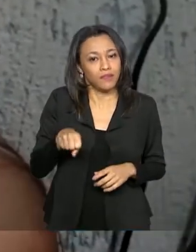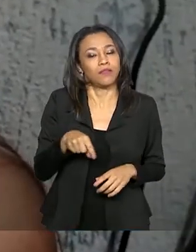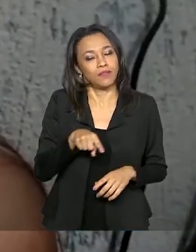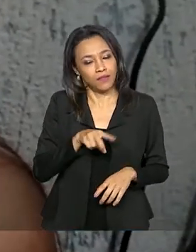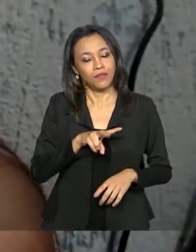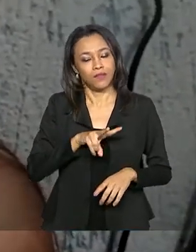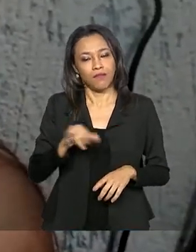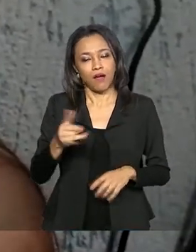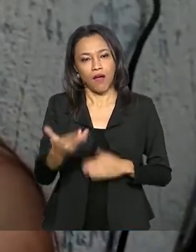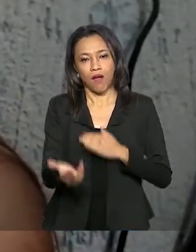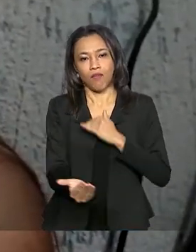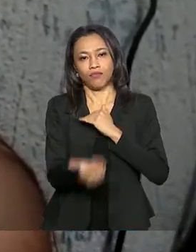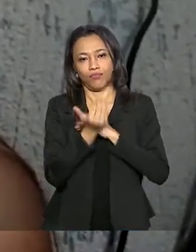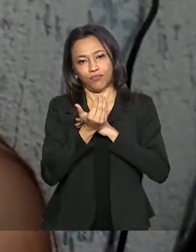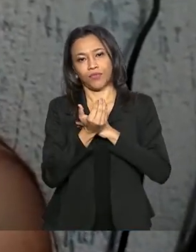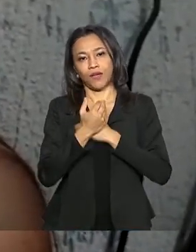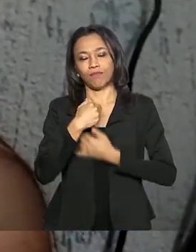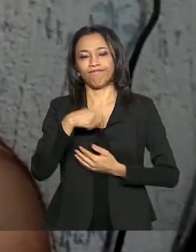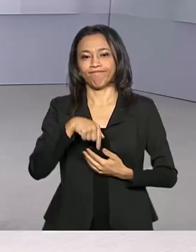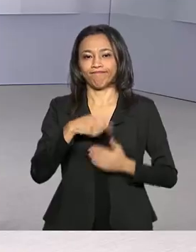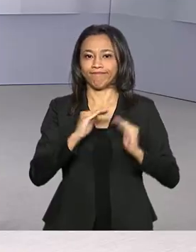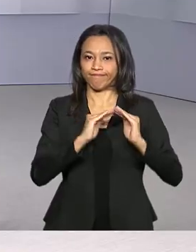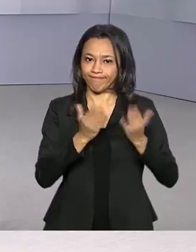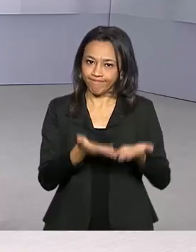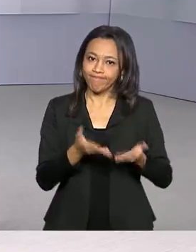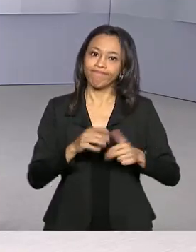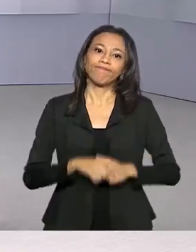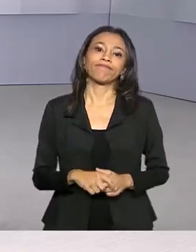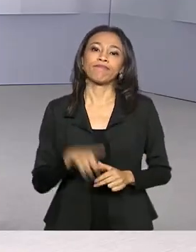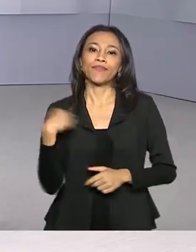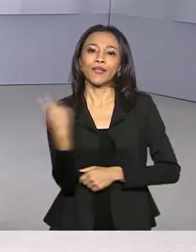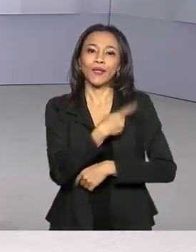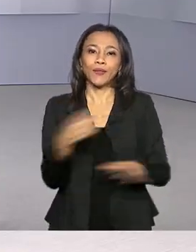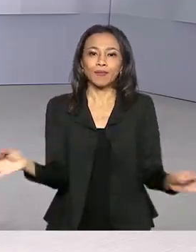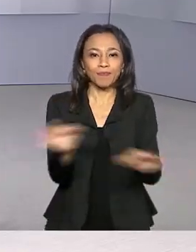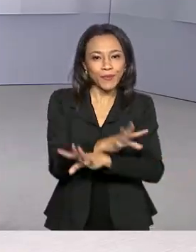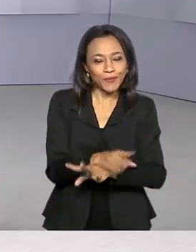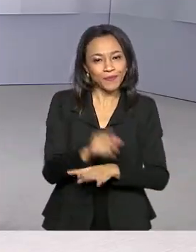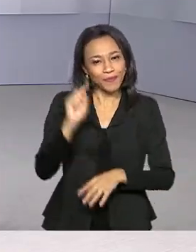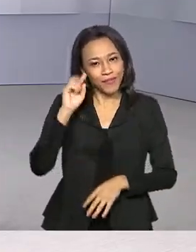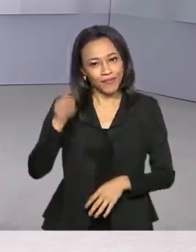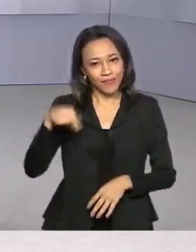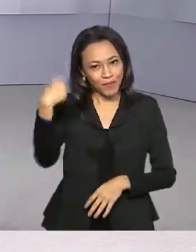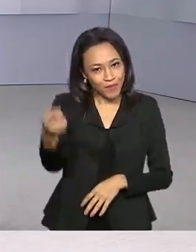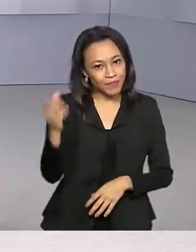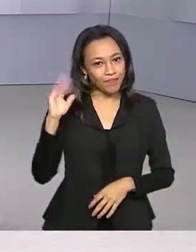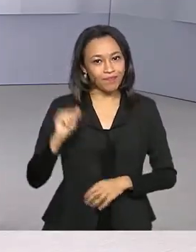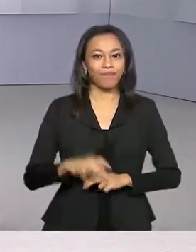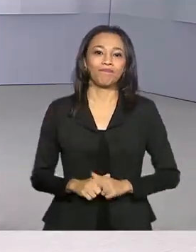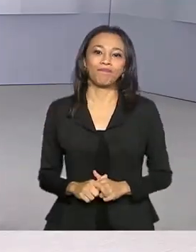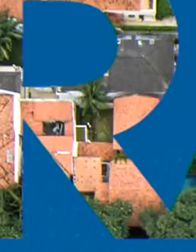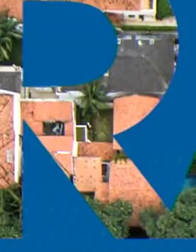ser bem efetivo e bem gratificante. A gente fica por aqui. Até a próxima edição.